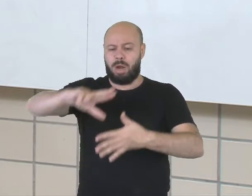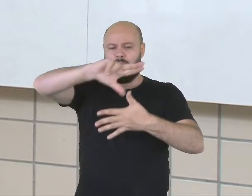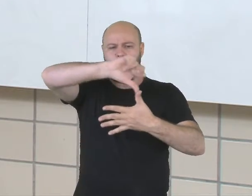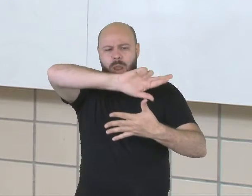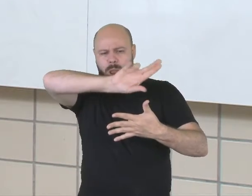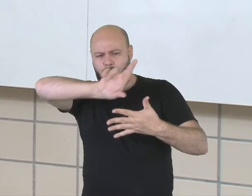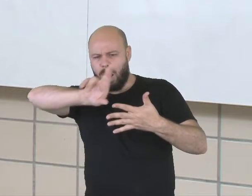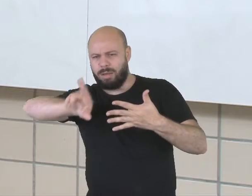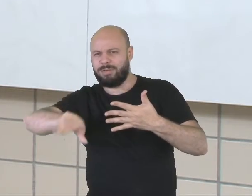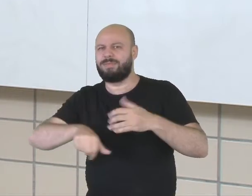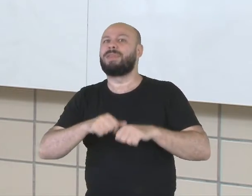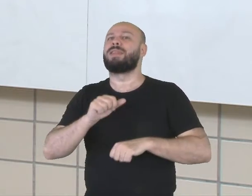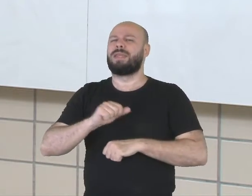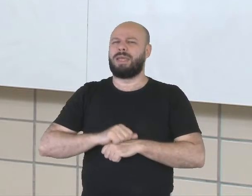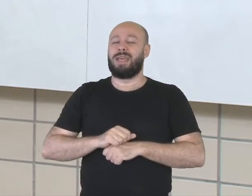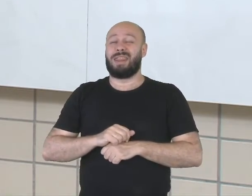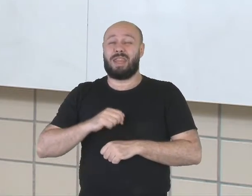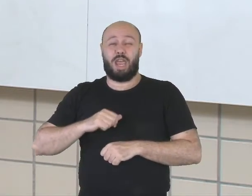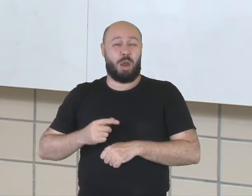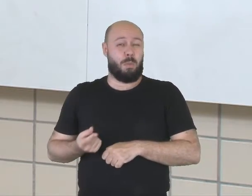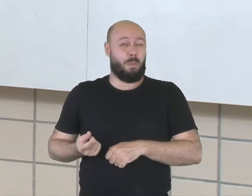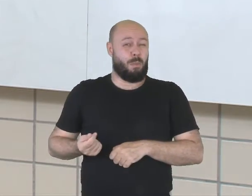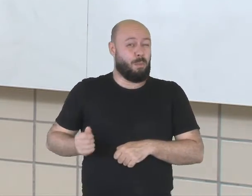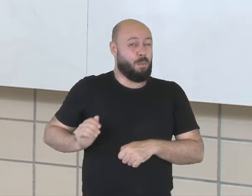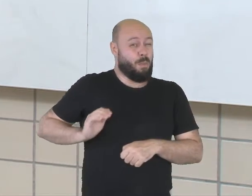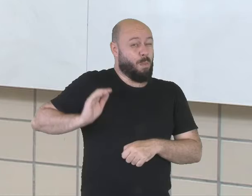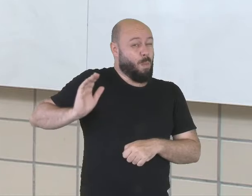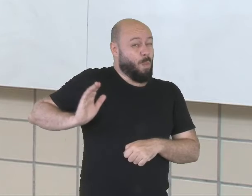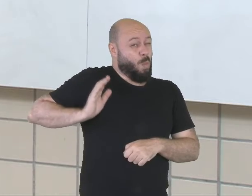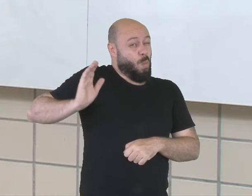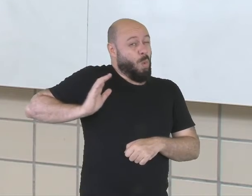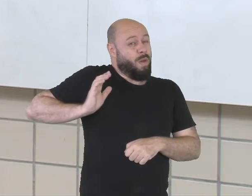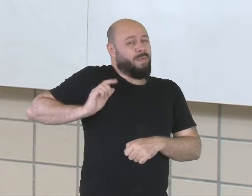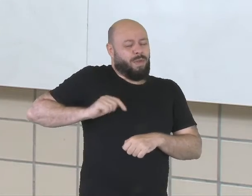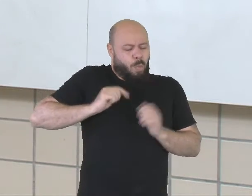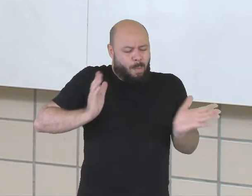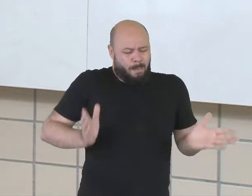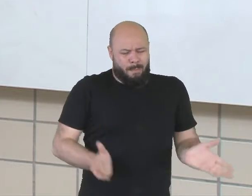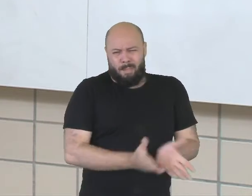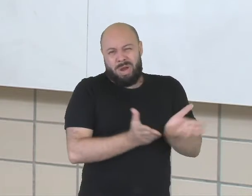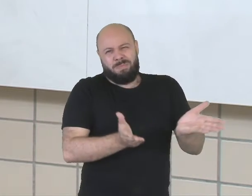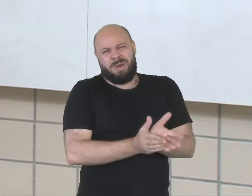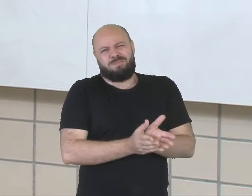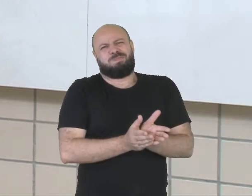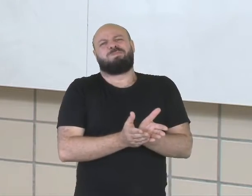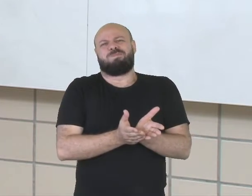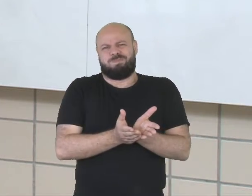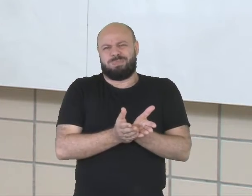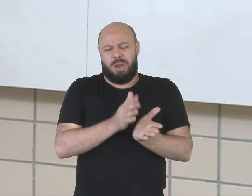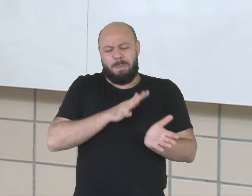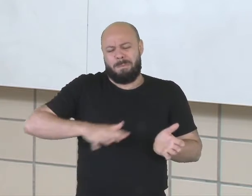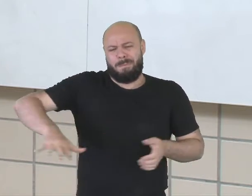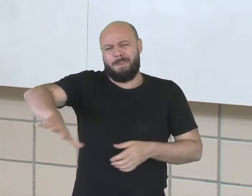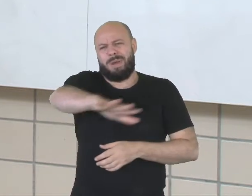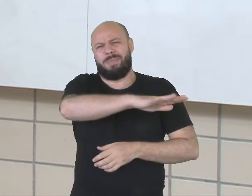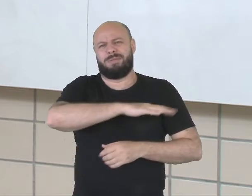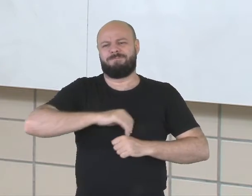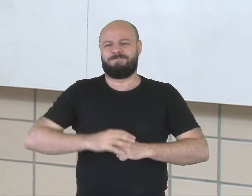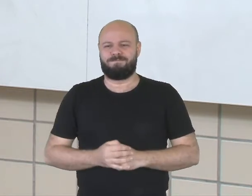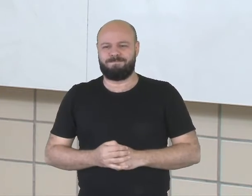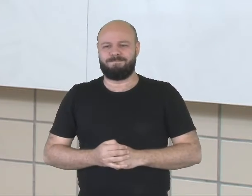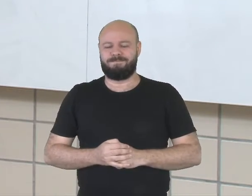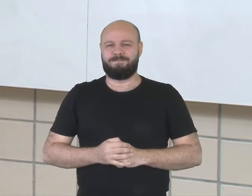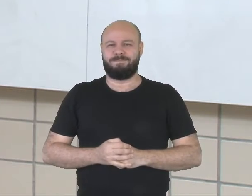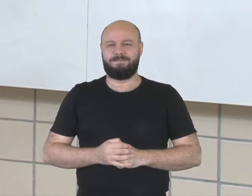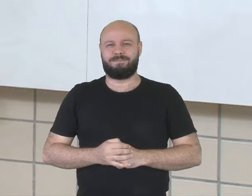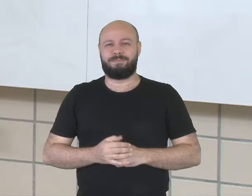desigualdades. Eu tenho pessoas extremamente ricas e pessoas extremamente pobres na mesma região, né?